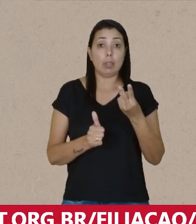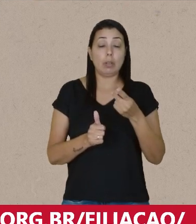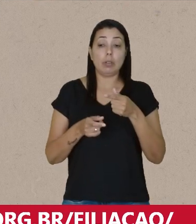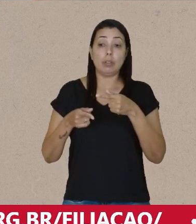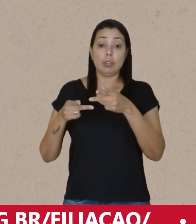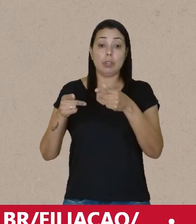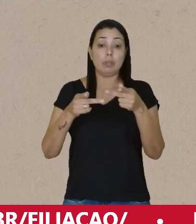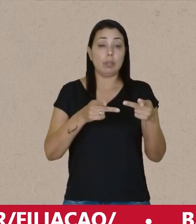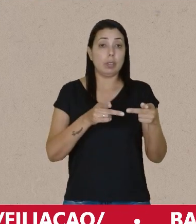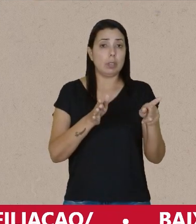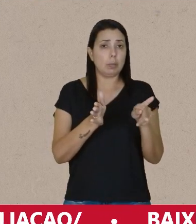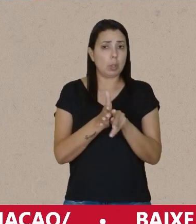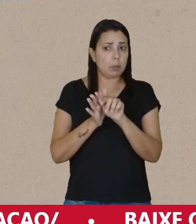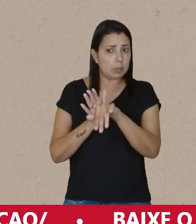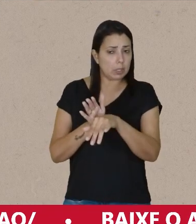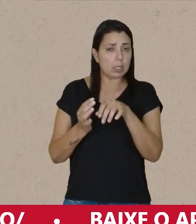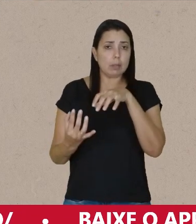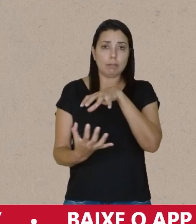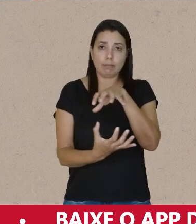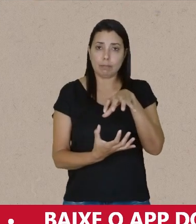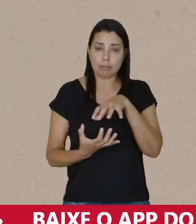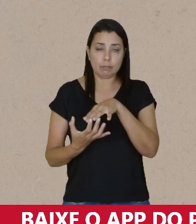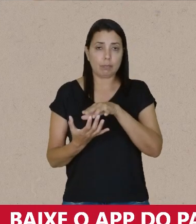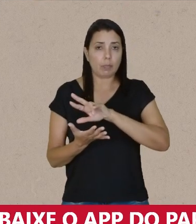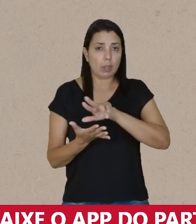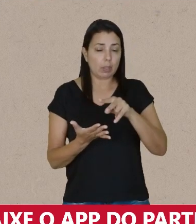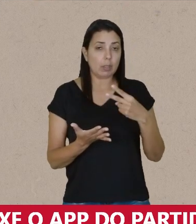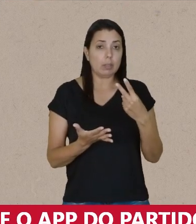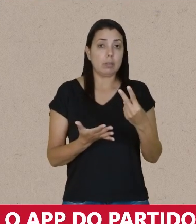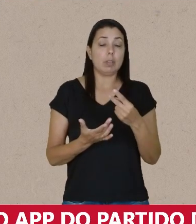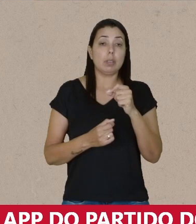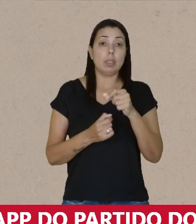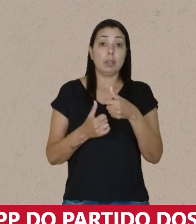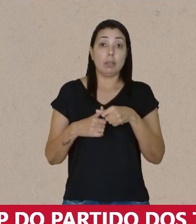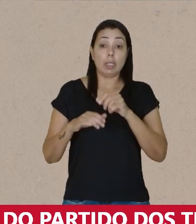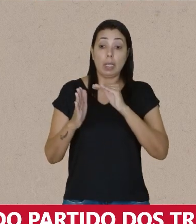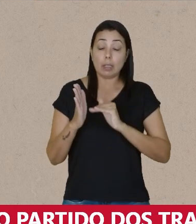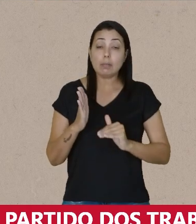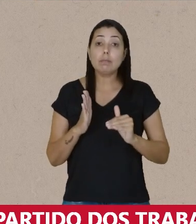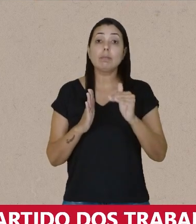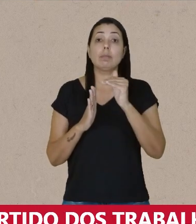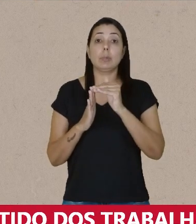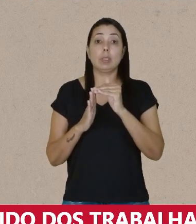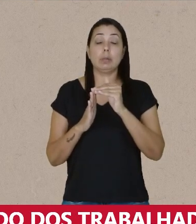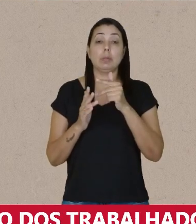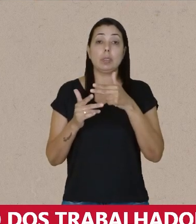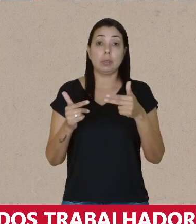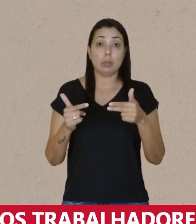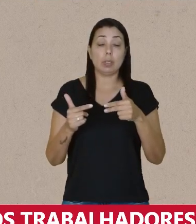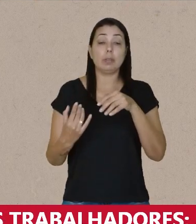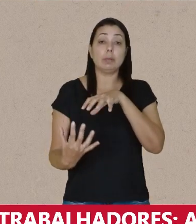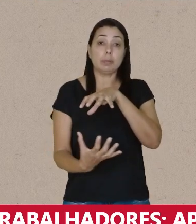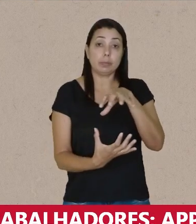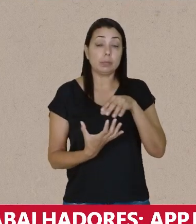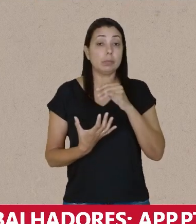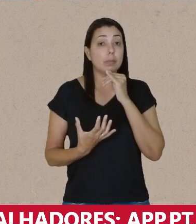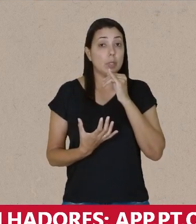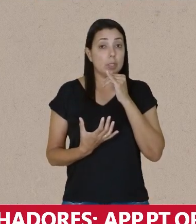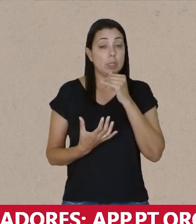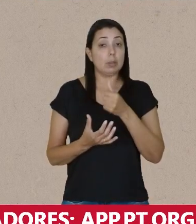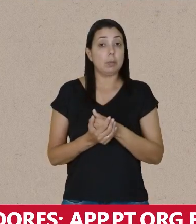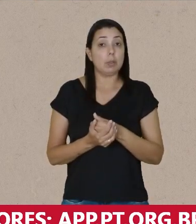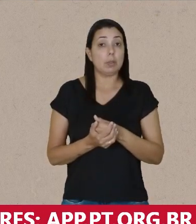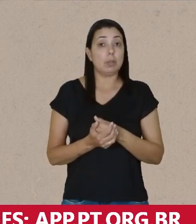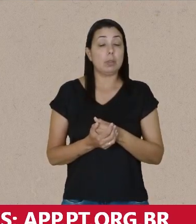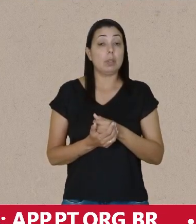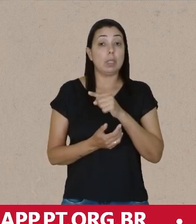importação, não são propriamente os preços internacionais. Muitas vezes esses preços ficaram acima dos patamares internacionais, por exemplo, do Golfo do